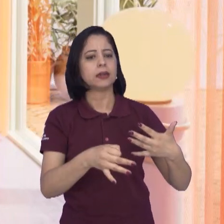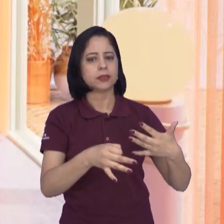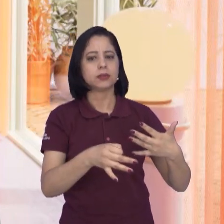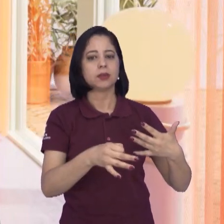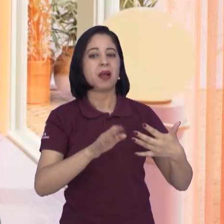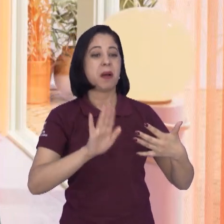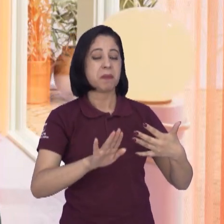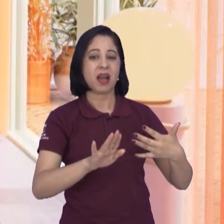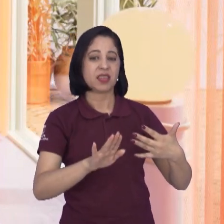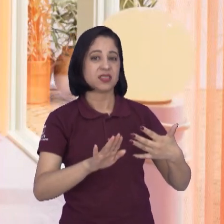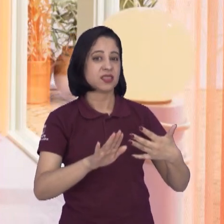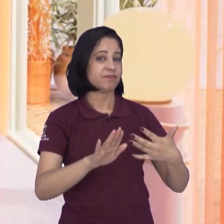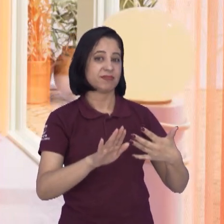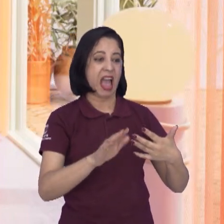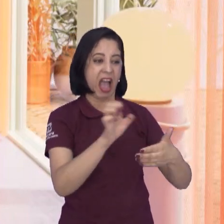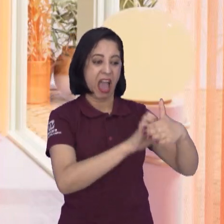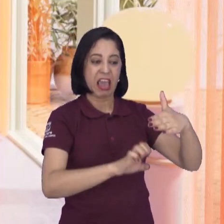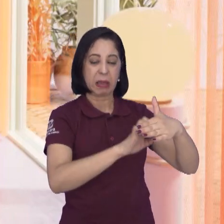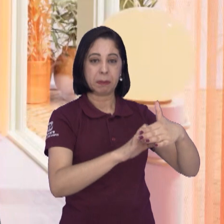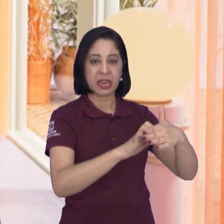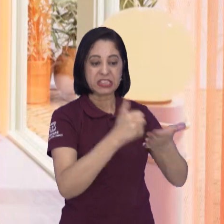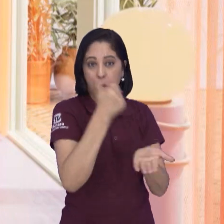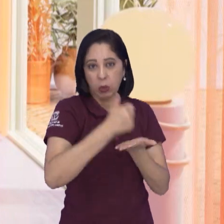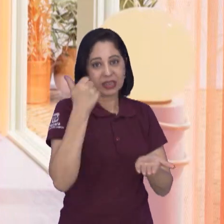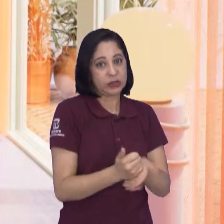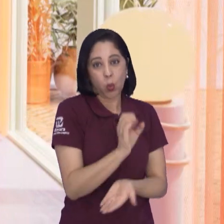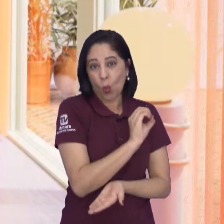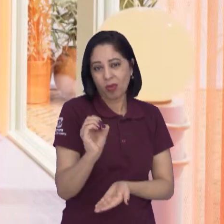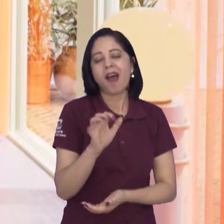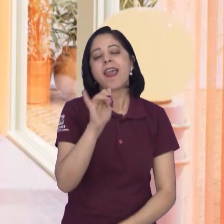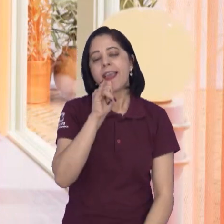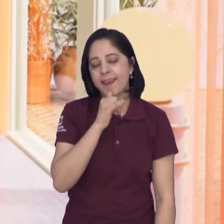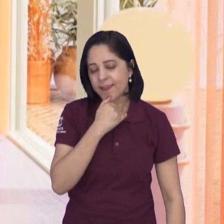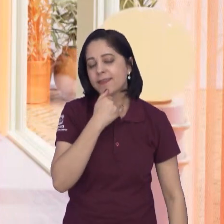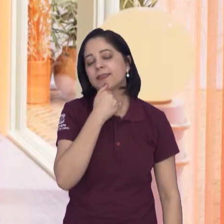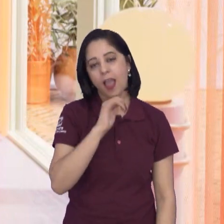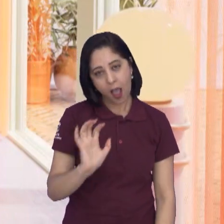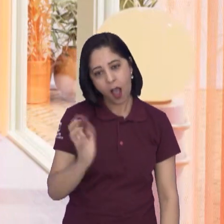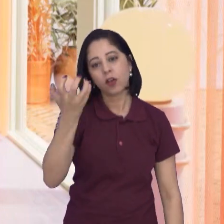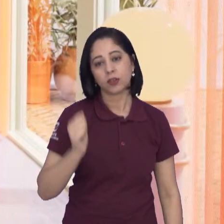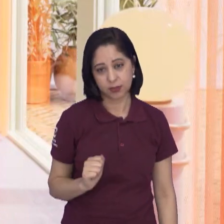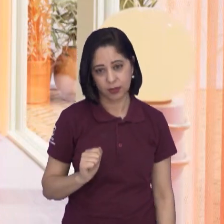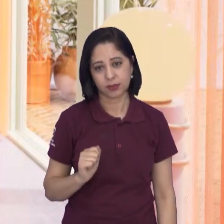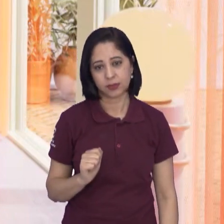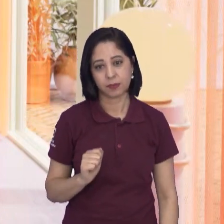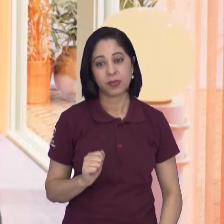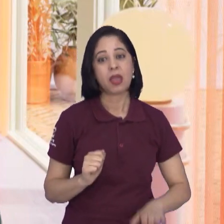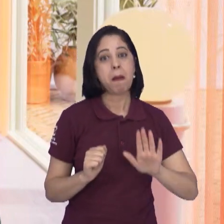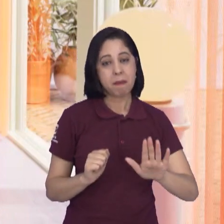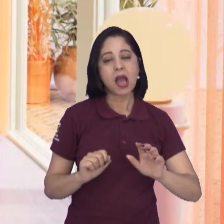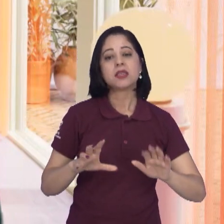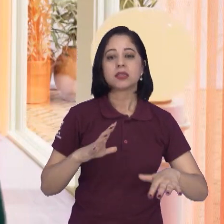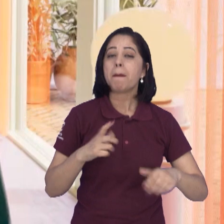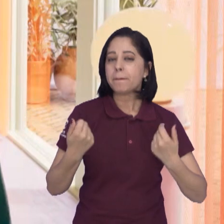skills, mesmo assim não foram chamadas. Então, infelizmente acontece, e ter empresas que tenham esse olhar humanizado,